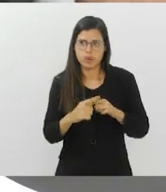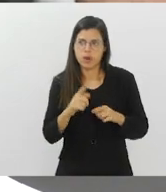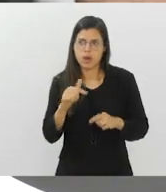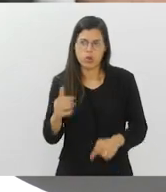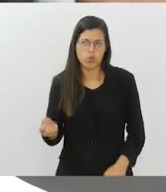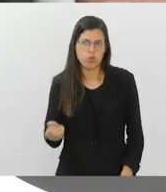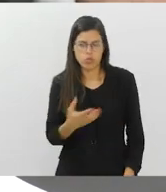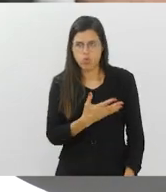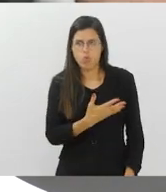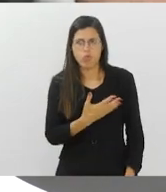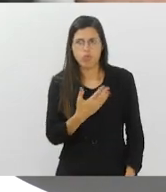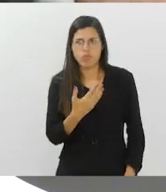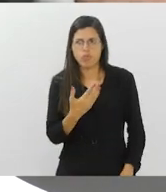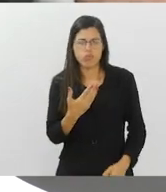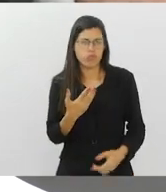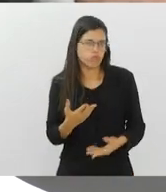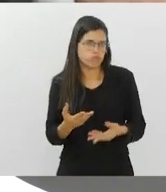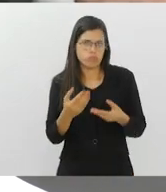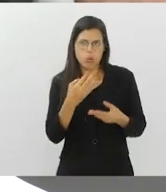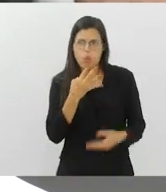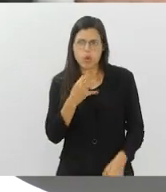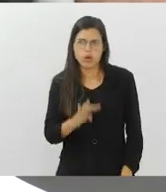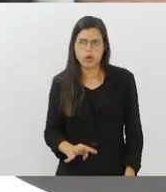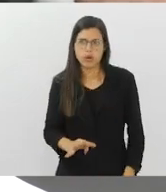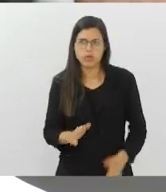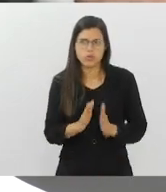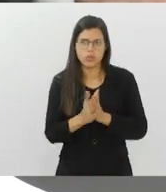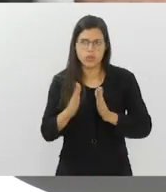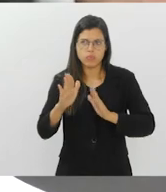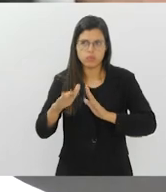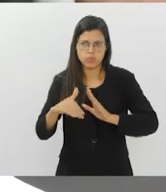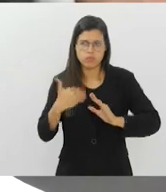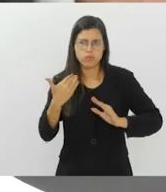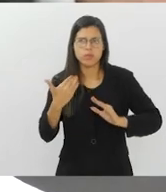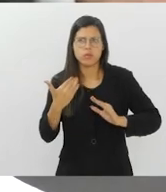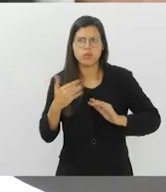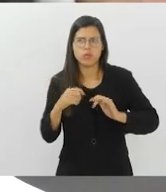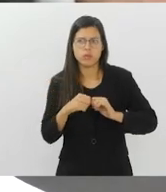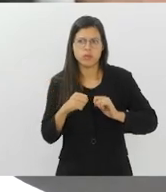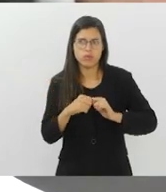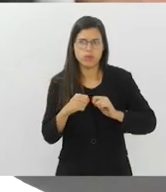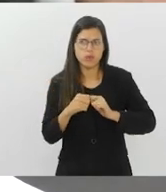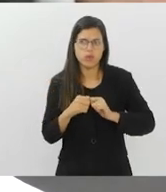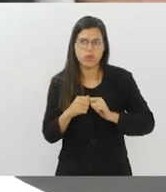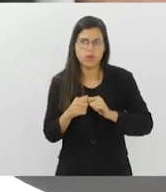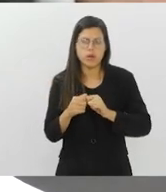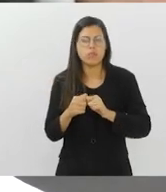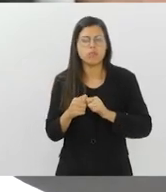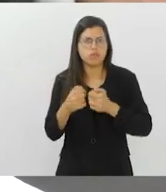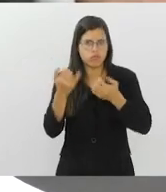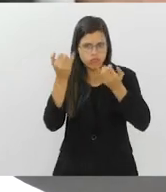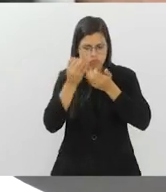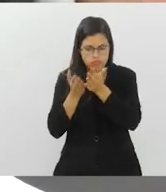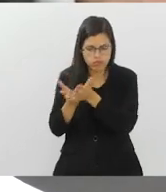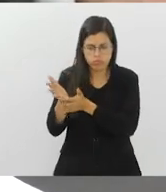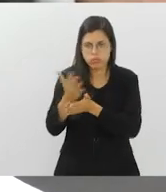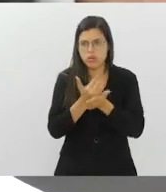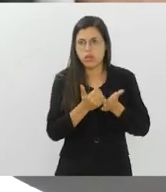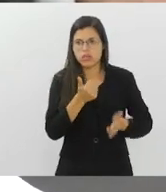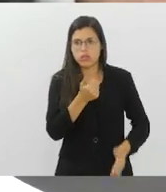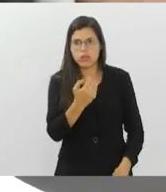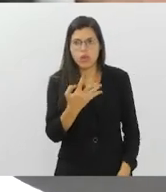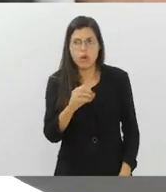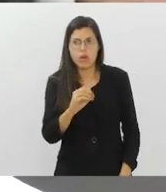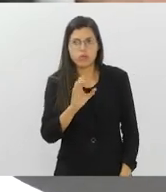foi dado conhecimento para nós. O senhor, por favor, nos encaminhe, que eu farei o devido levantamento. Mas dos 140, haviam